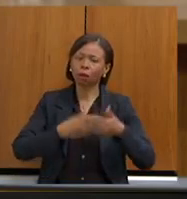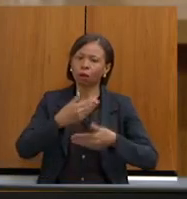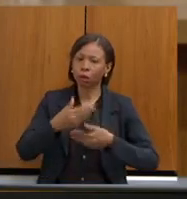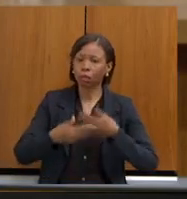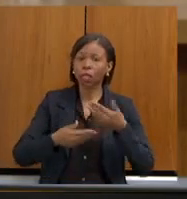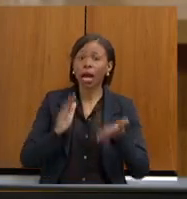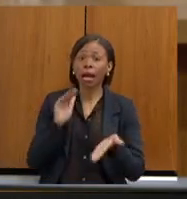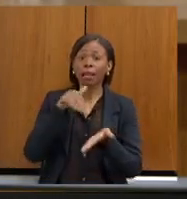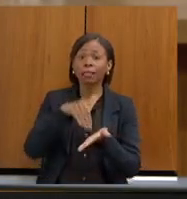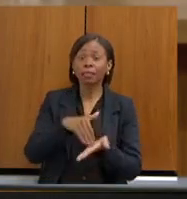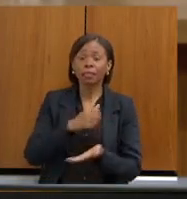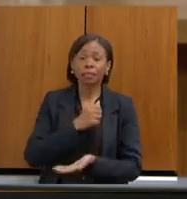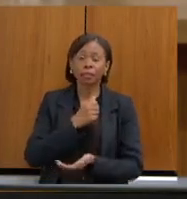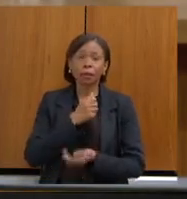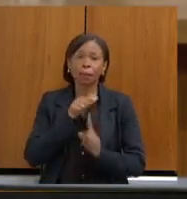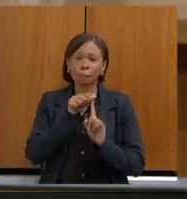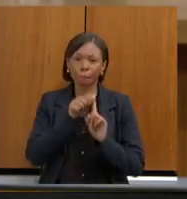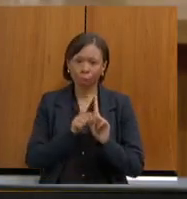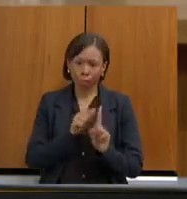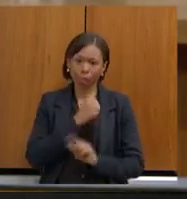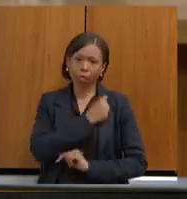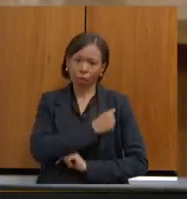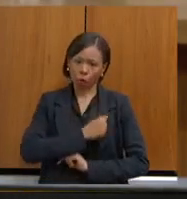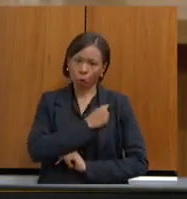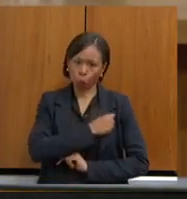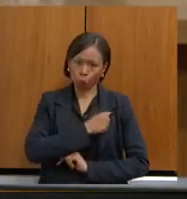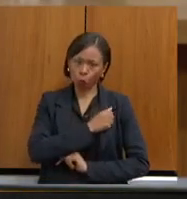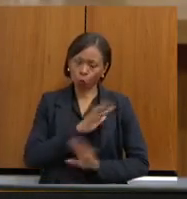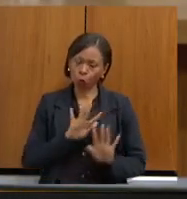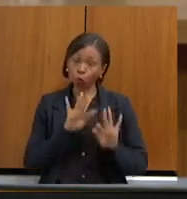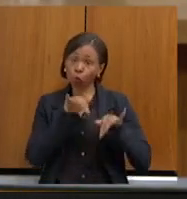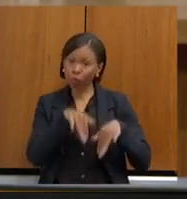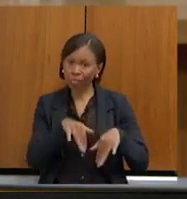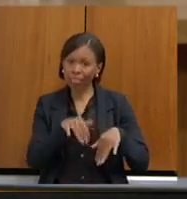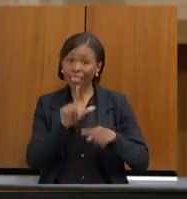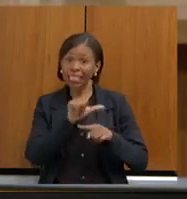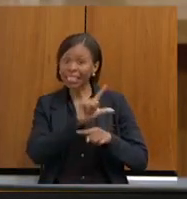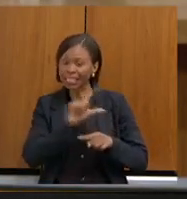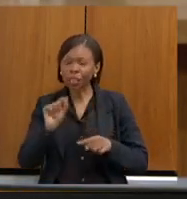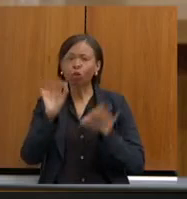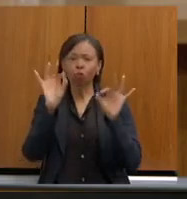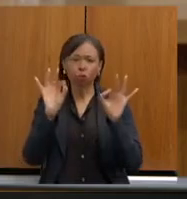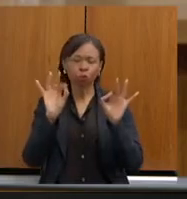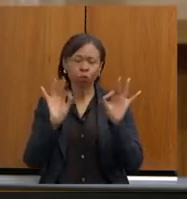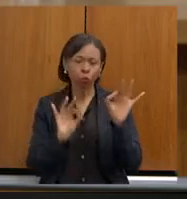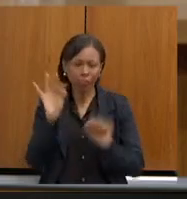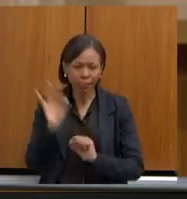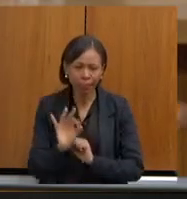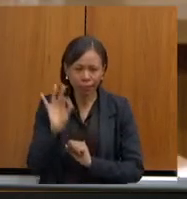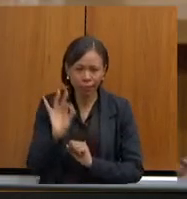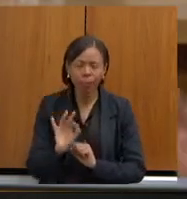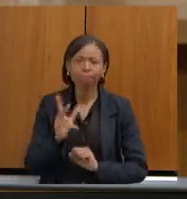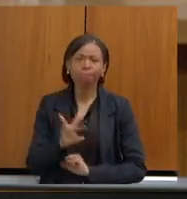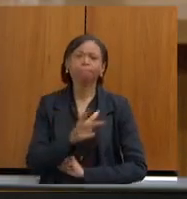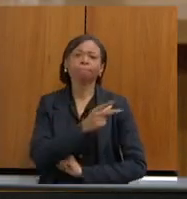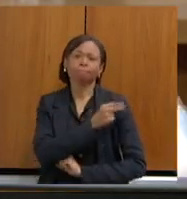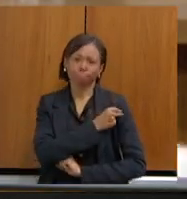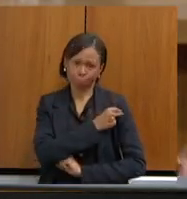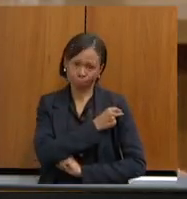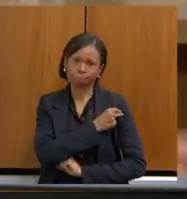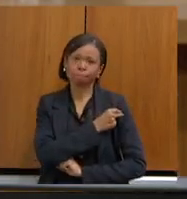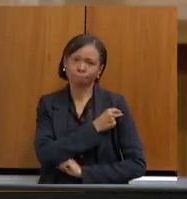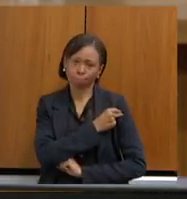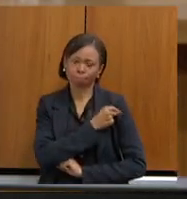atingir ao fim do mês de agosto 100 porcento de toda a própria vacinada em primeira e segunda dose no que se refere a vacinação é